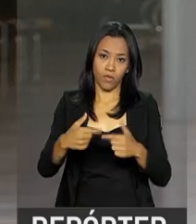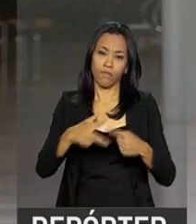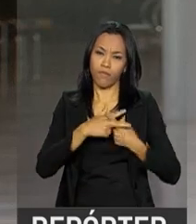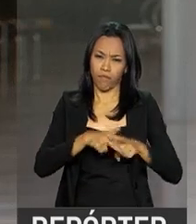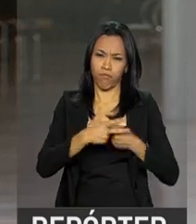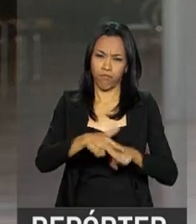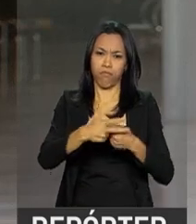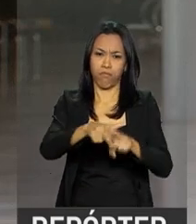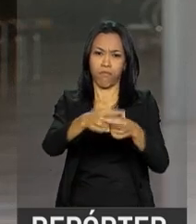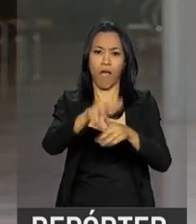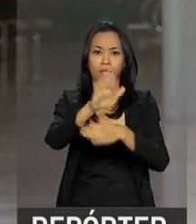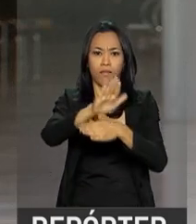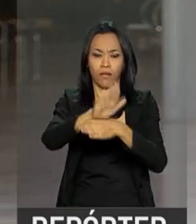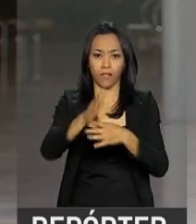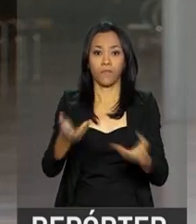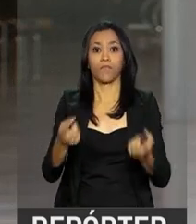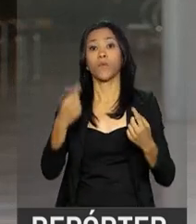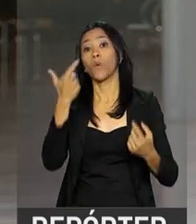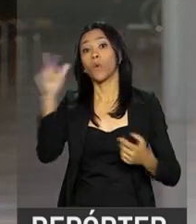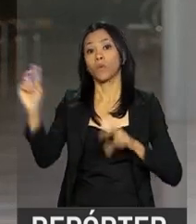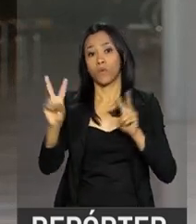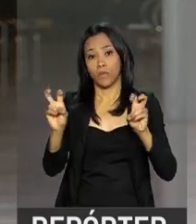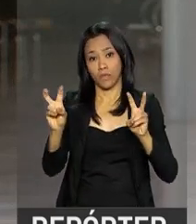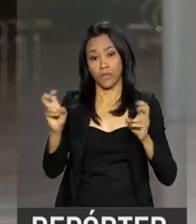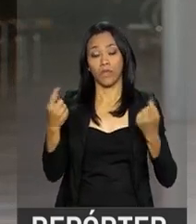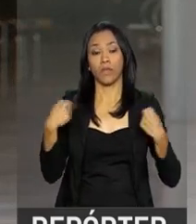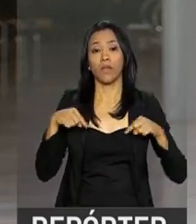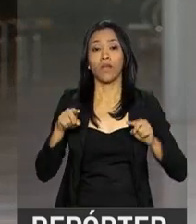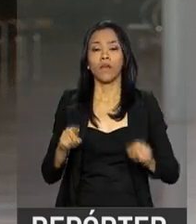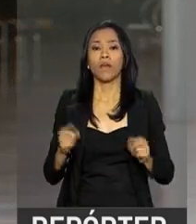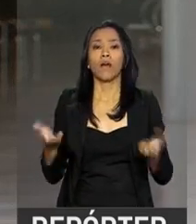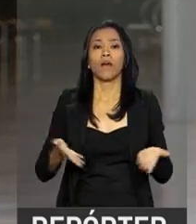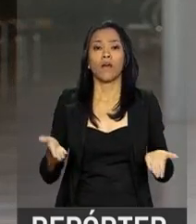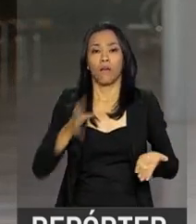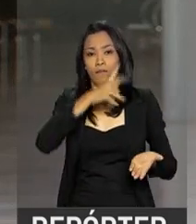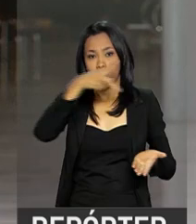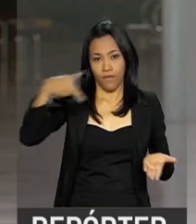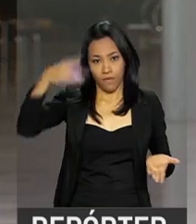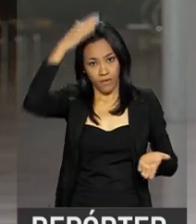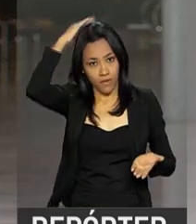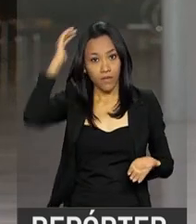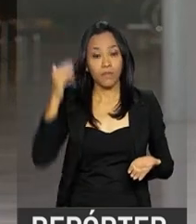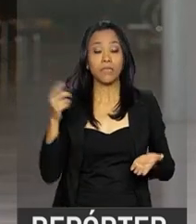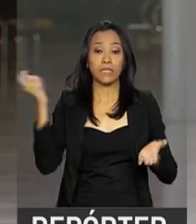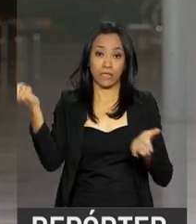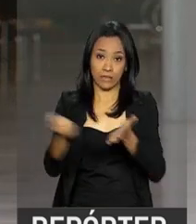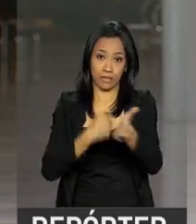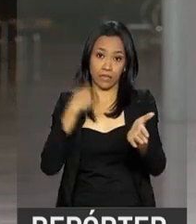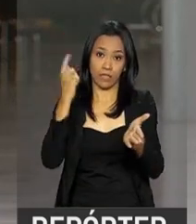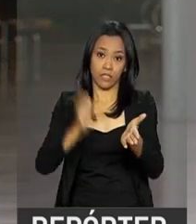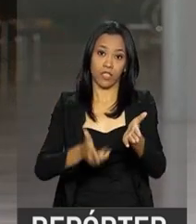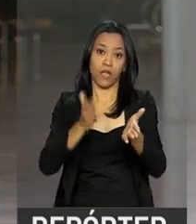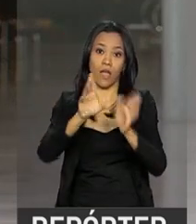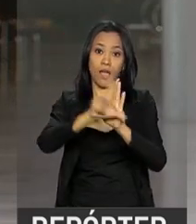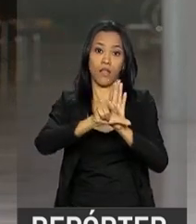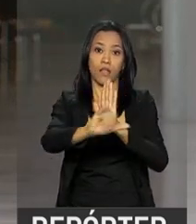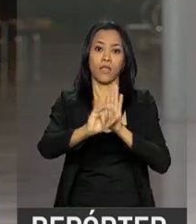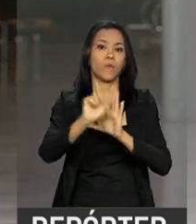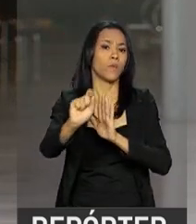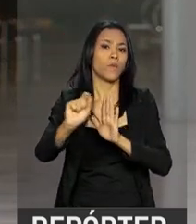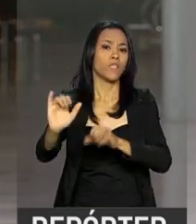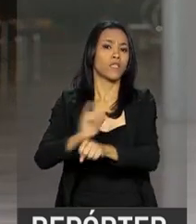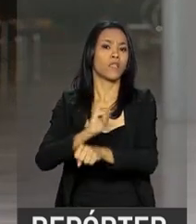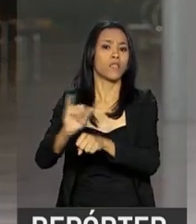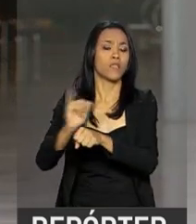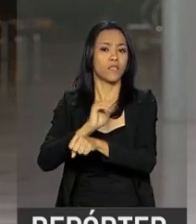decorrer da tarde mudando de assunto agora o presidente michel temer sancionou a lei que estabelece estratégias para